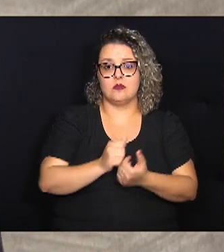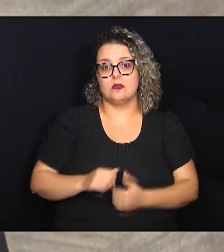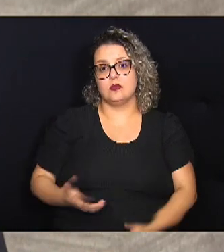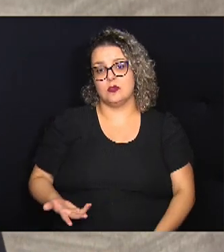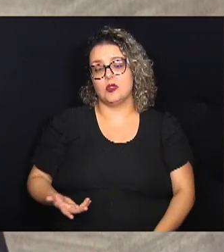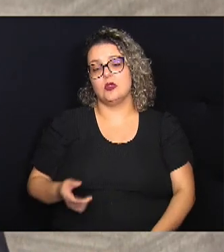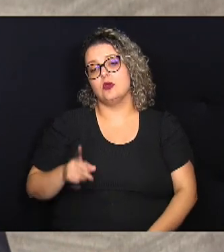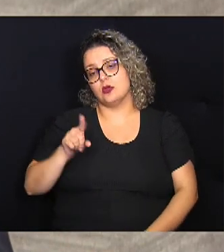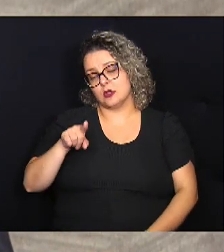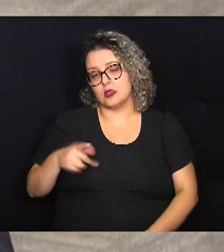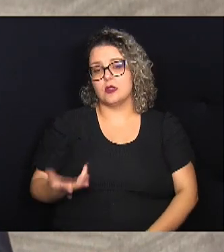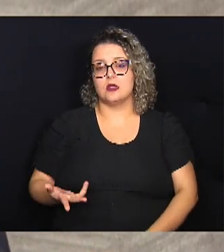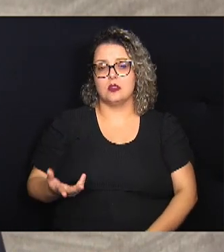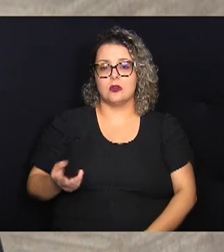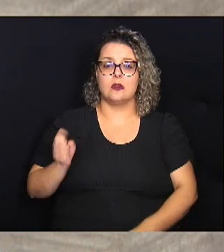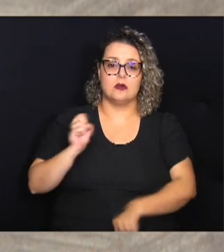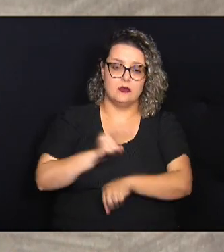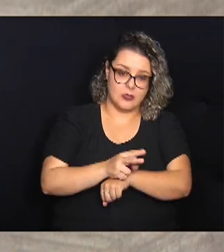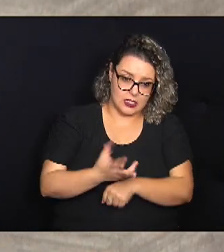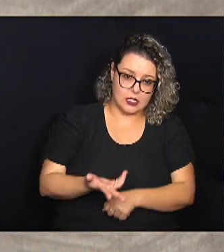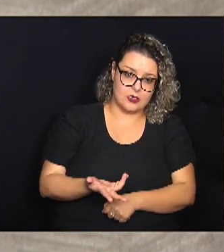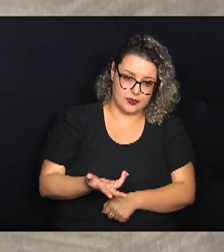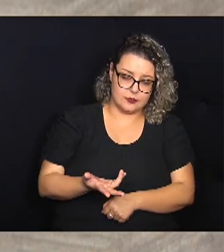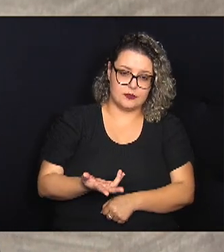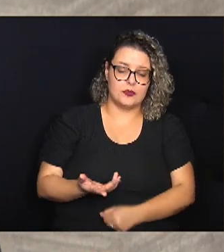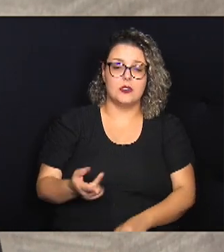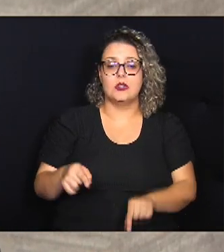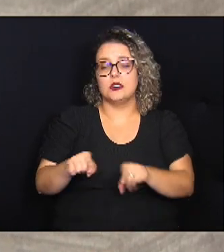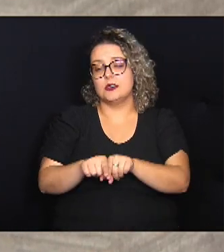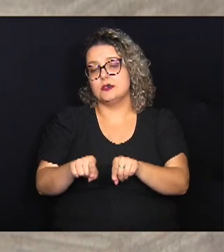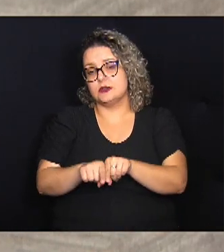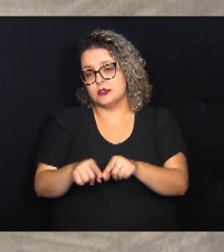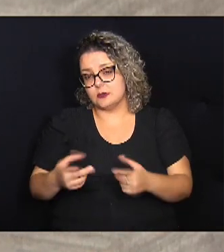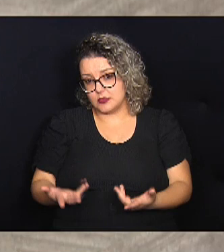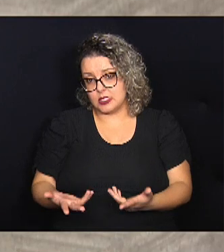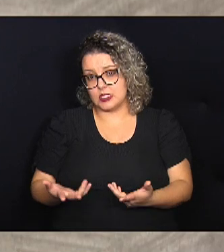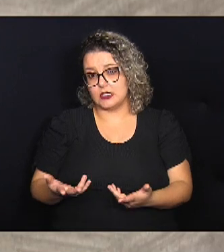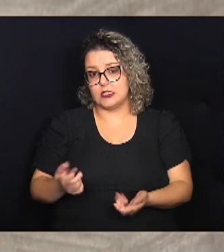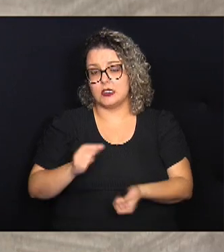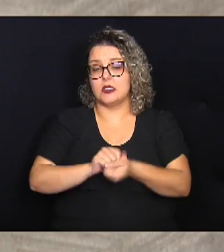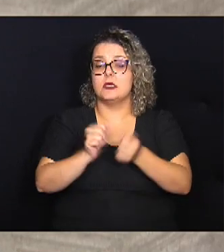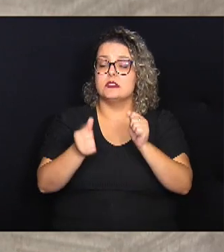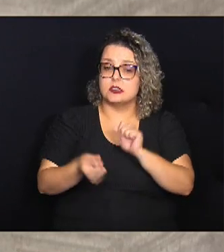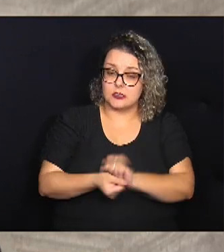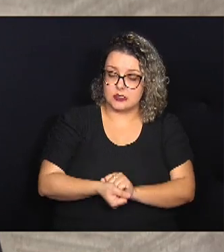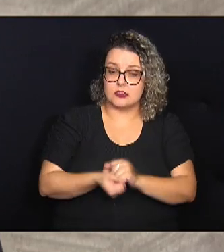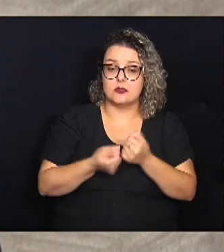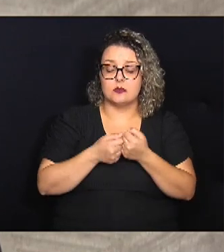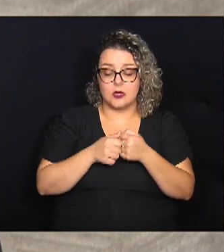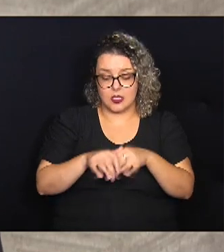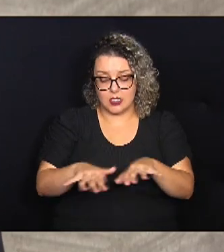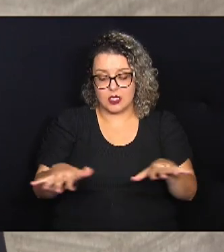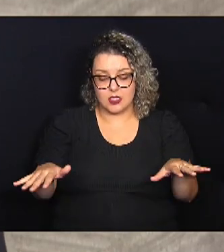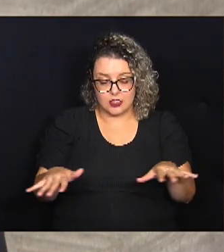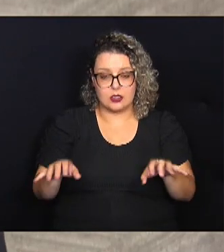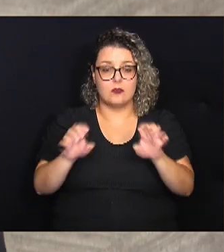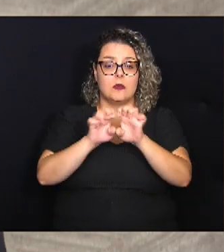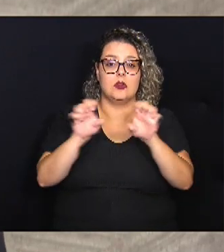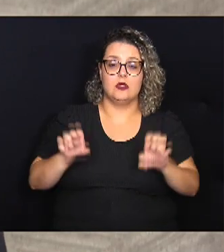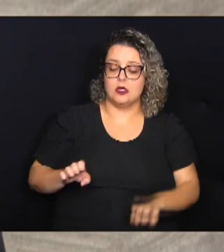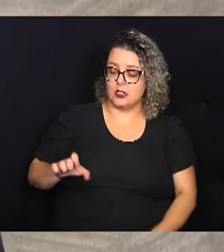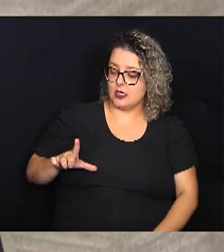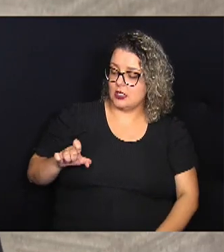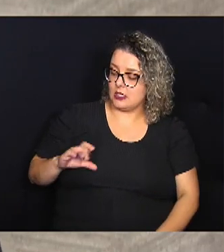que os cargos vagarem. Também nessa adequação está se ampliando a estrutura da Elecamp, a